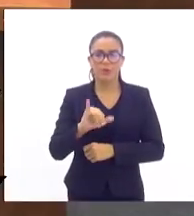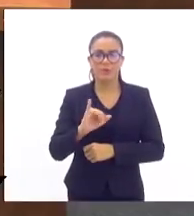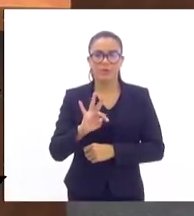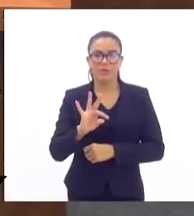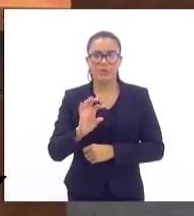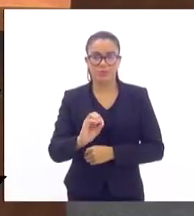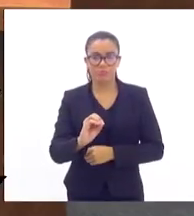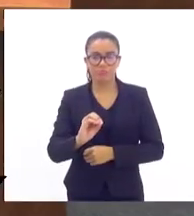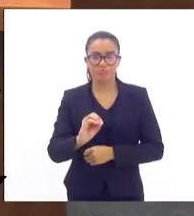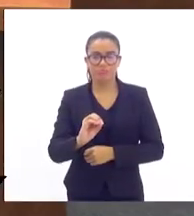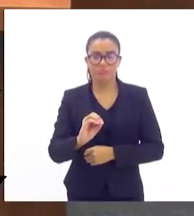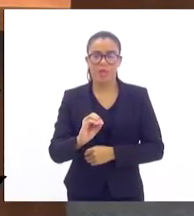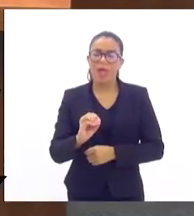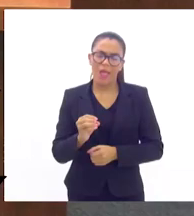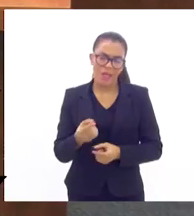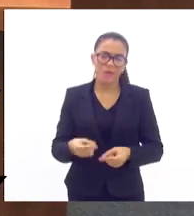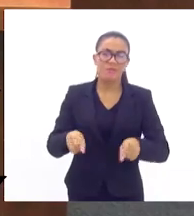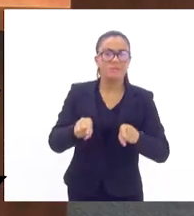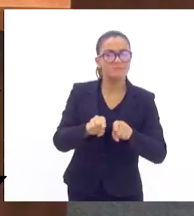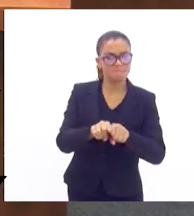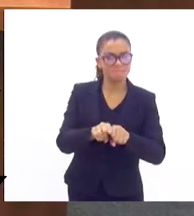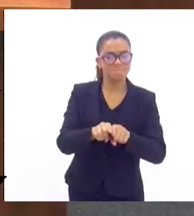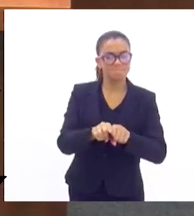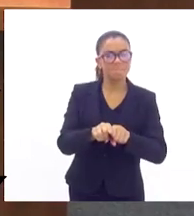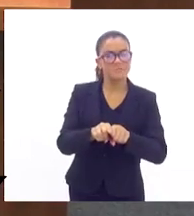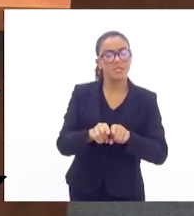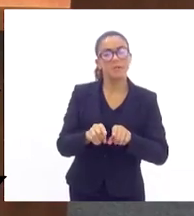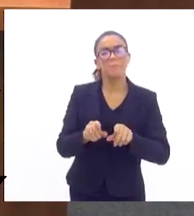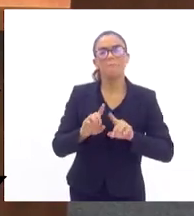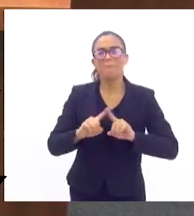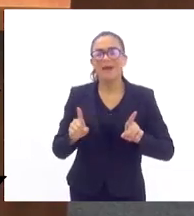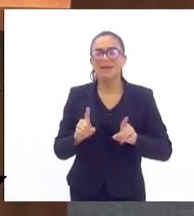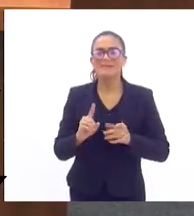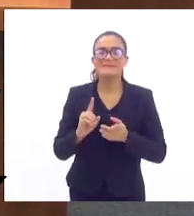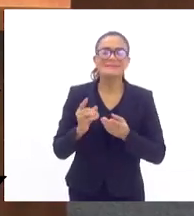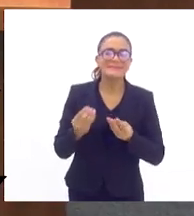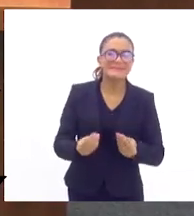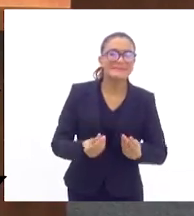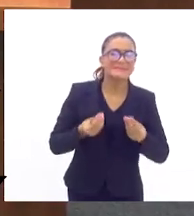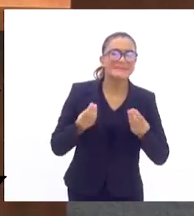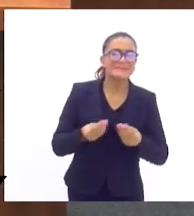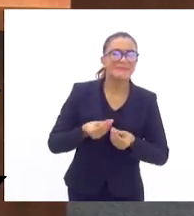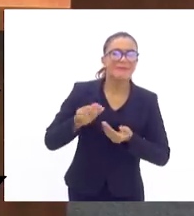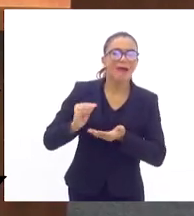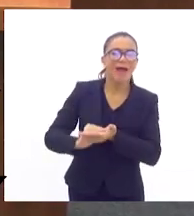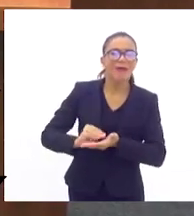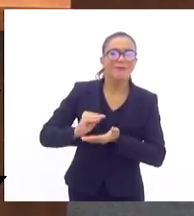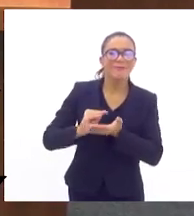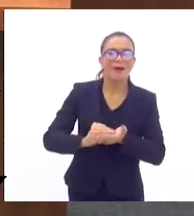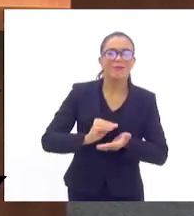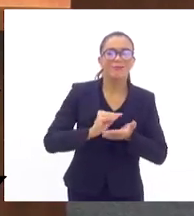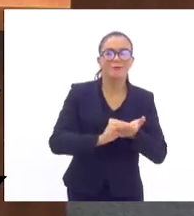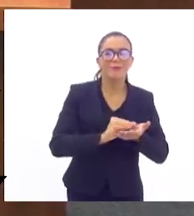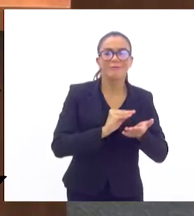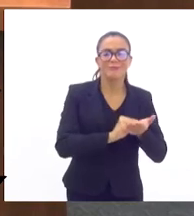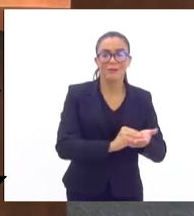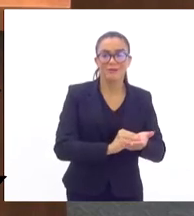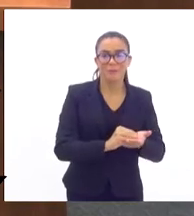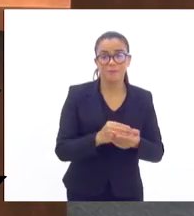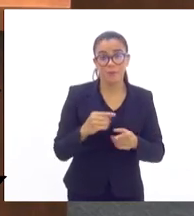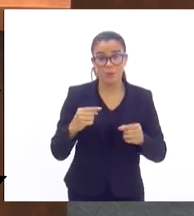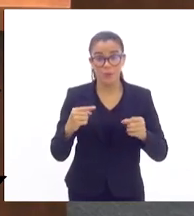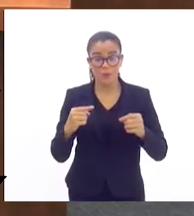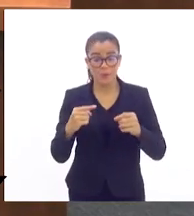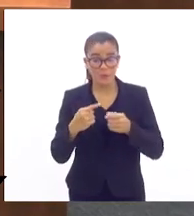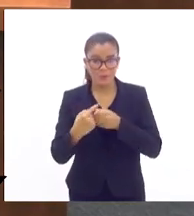parceira, mas vem deixando muitas coisas a desejar em relação à nossa pavimentação. Nosso município, um